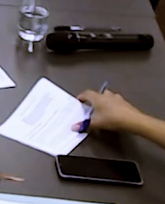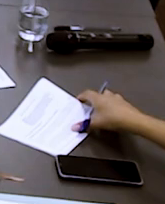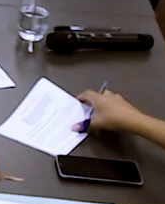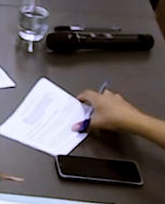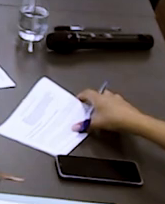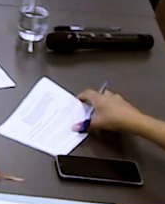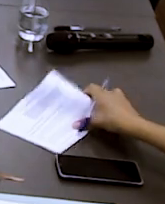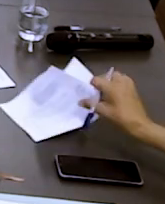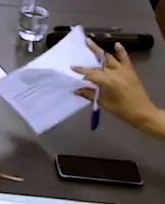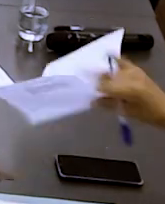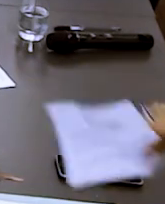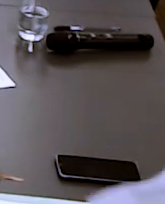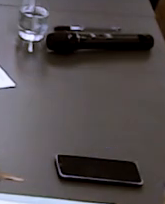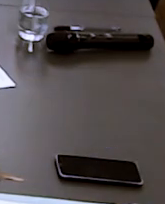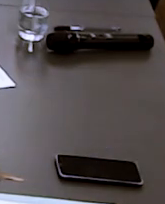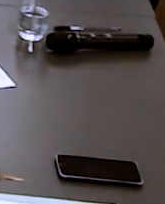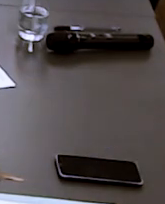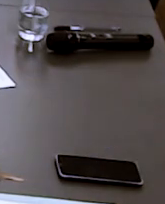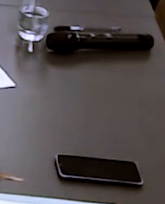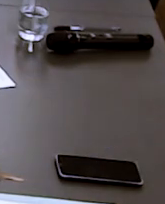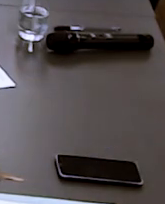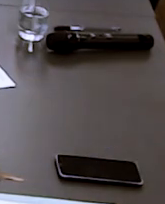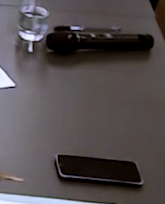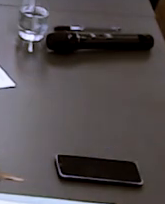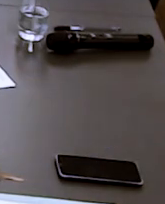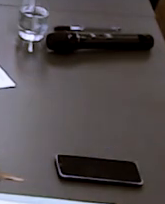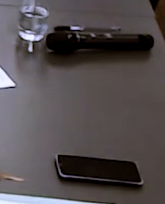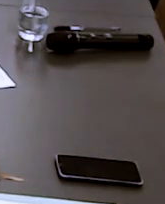escolar. Com certeza. Bem, então,